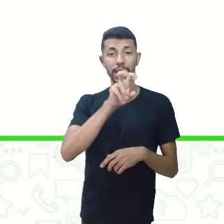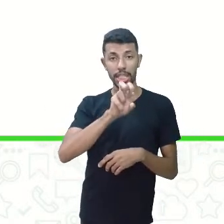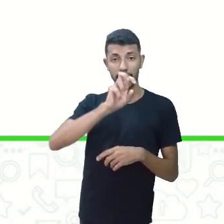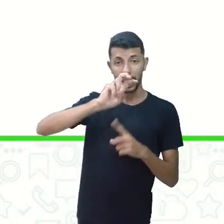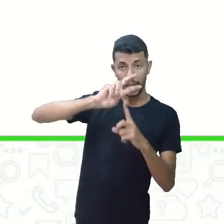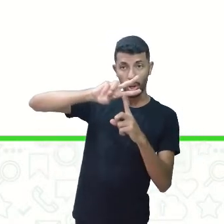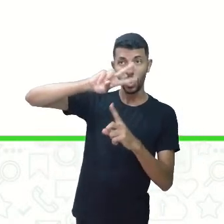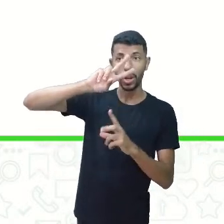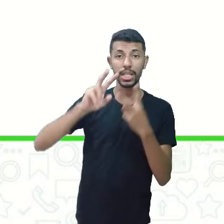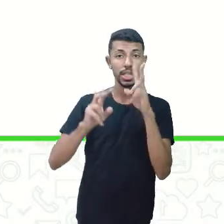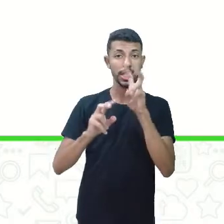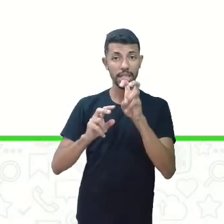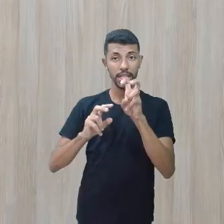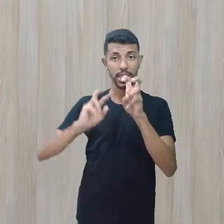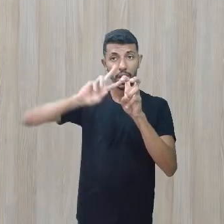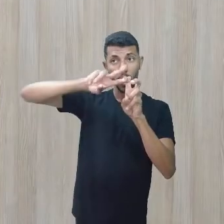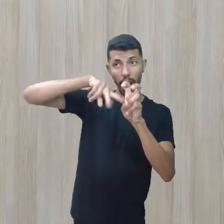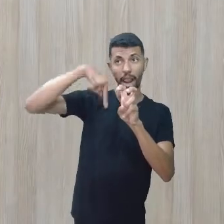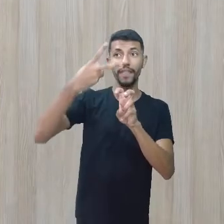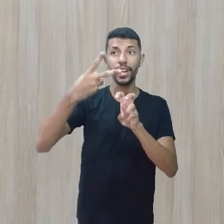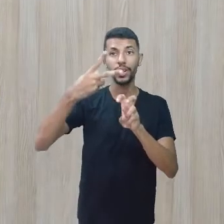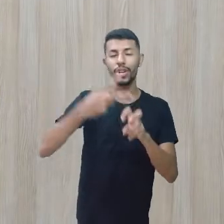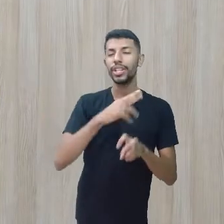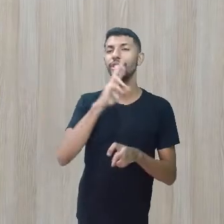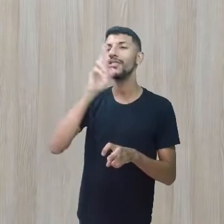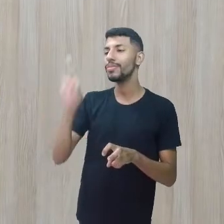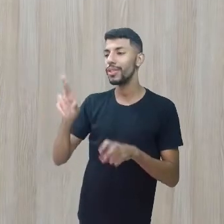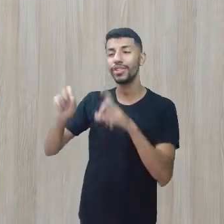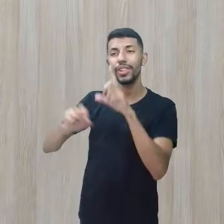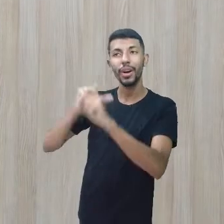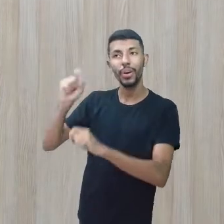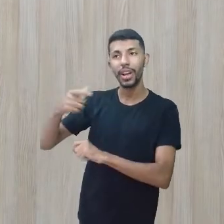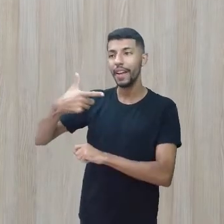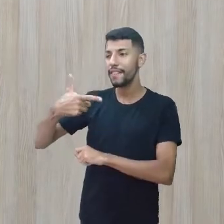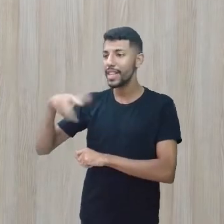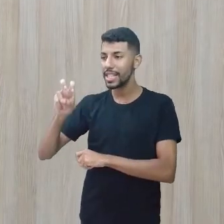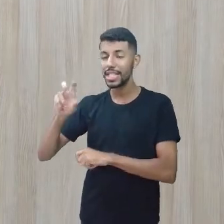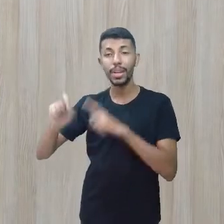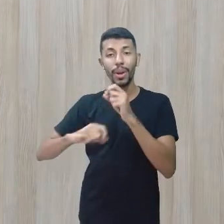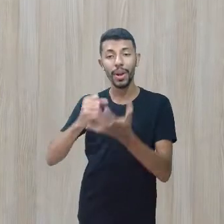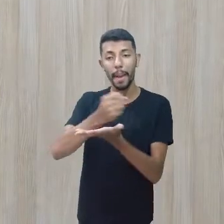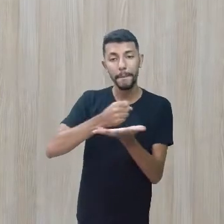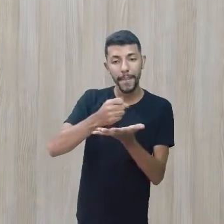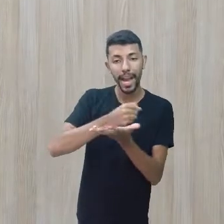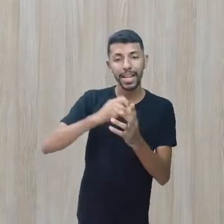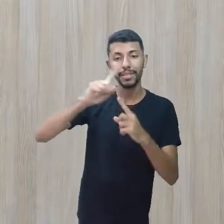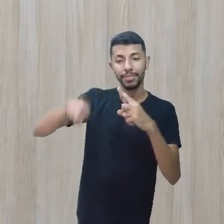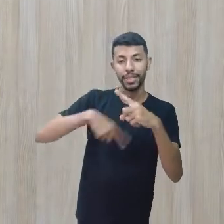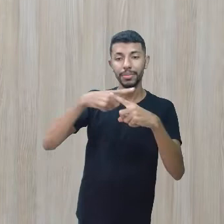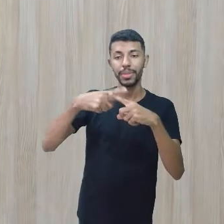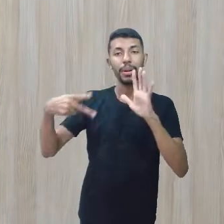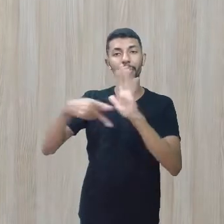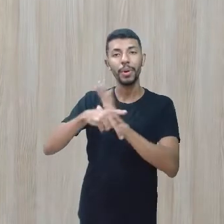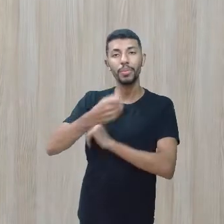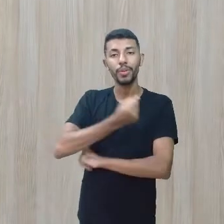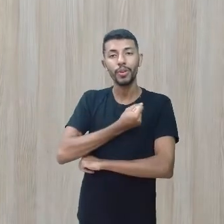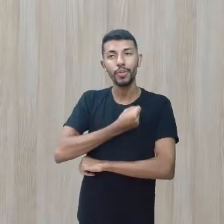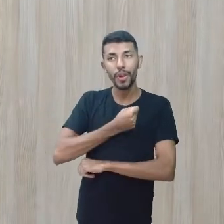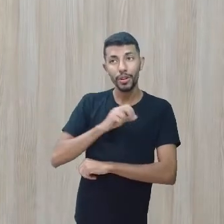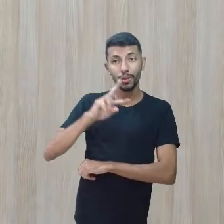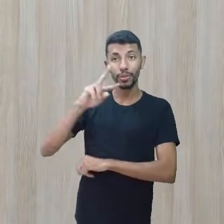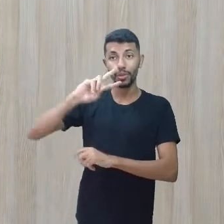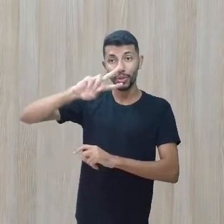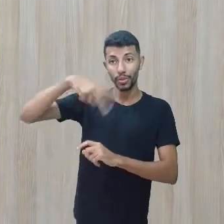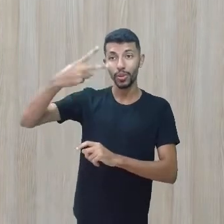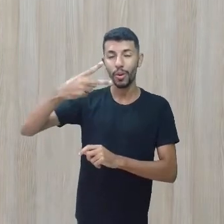que quer dizer 5 vezes 5, a base multiplicada por ela mesma 2 vezes, é igual a 25. Então, isso